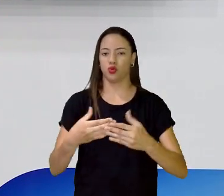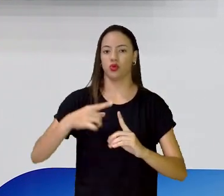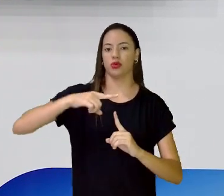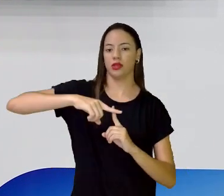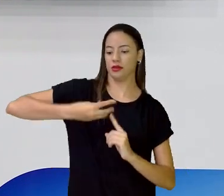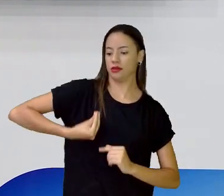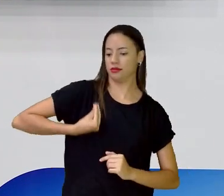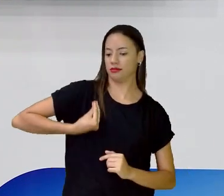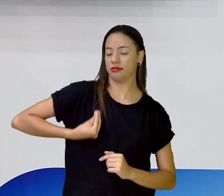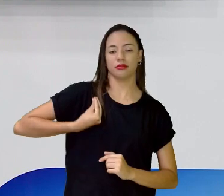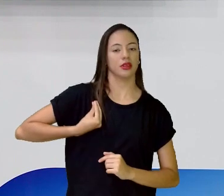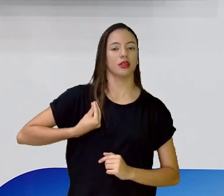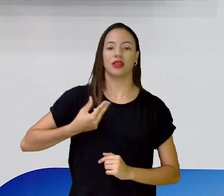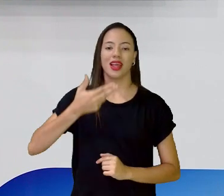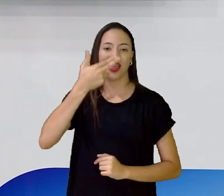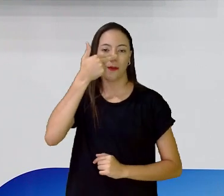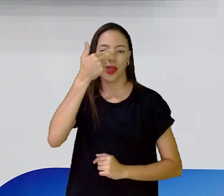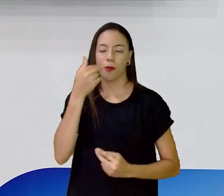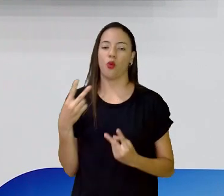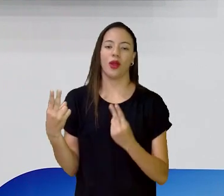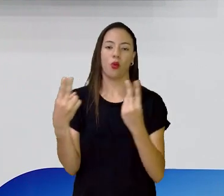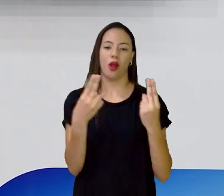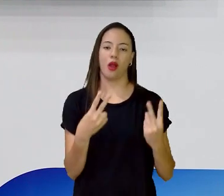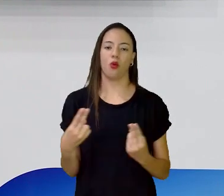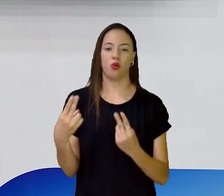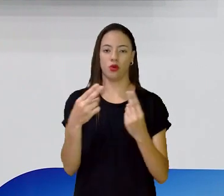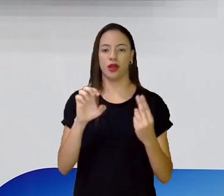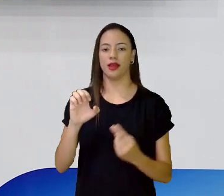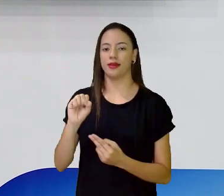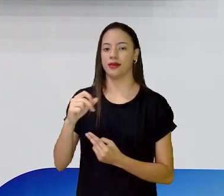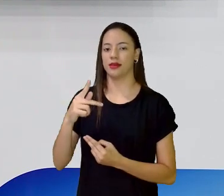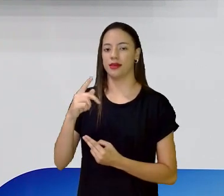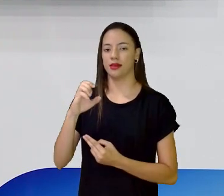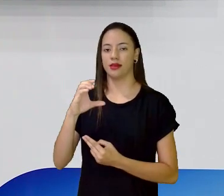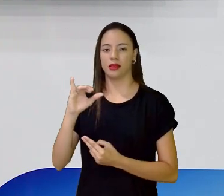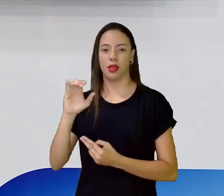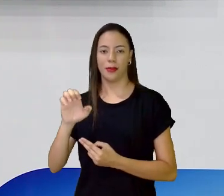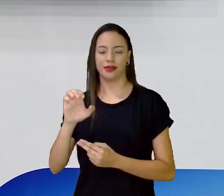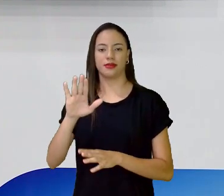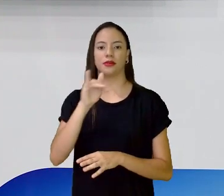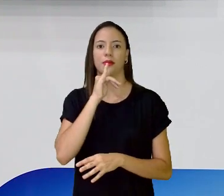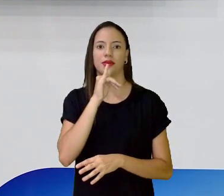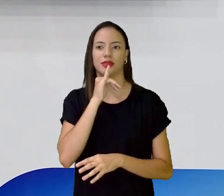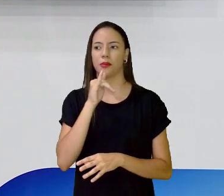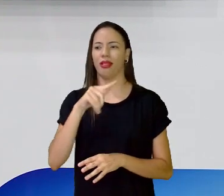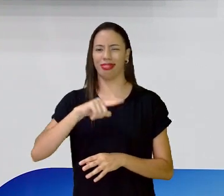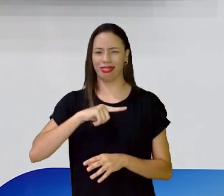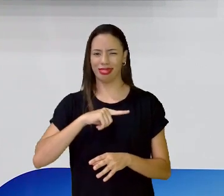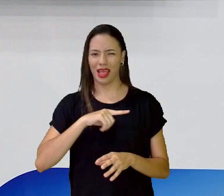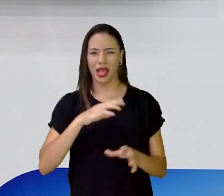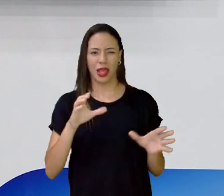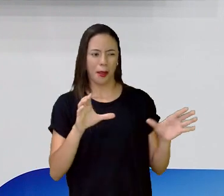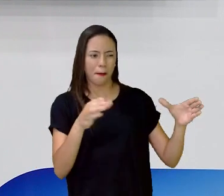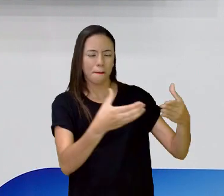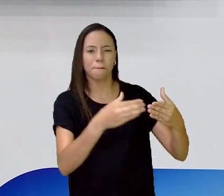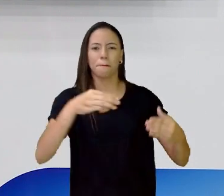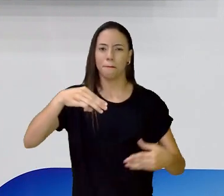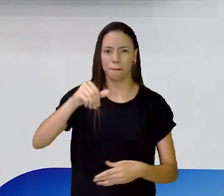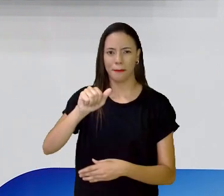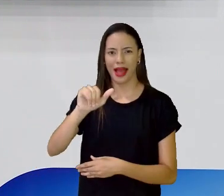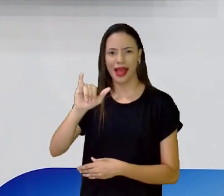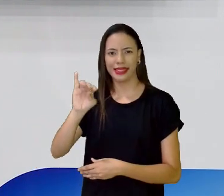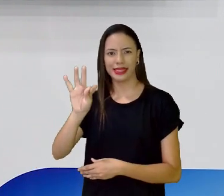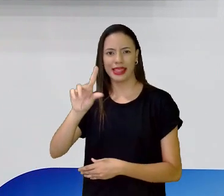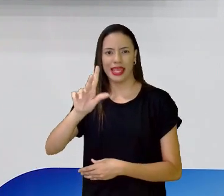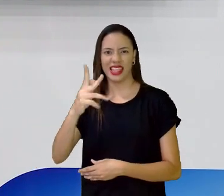da mesma espécie. Existe matilha de cachorro, gato, periquito, papagaio, tudo junto e misturado?